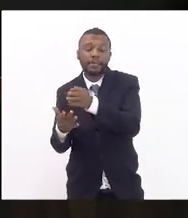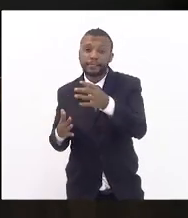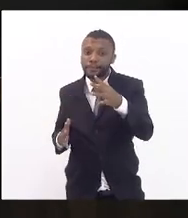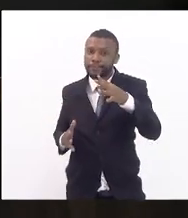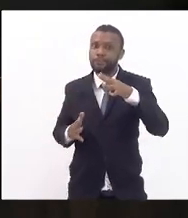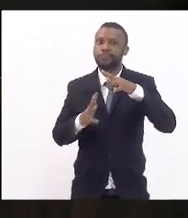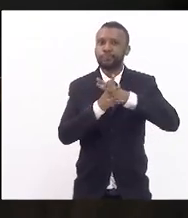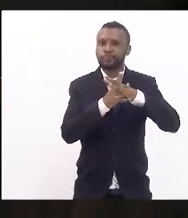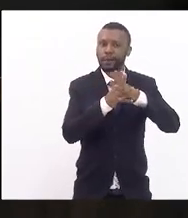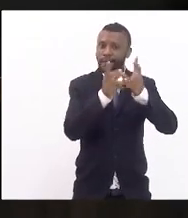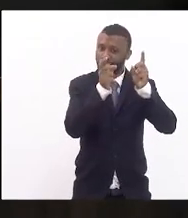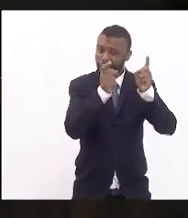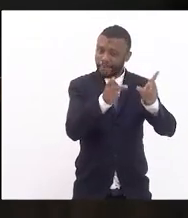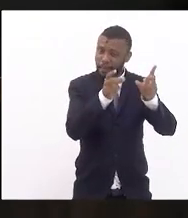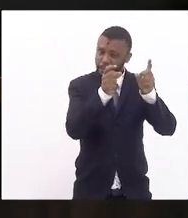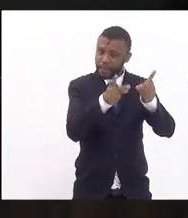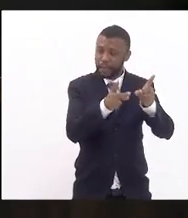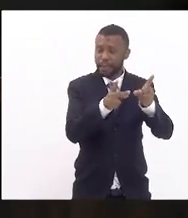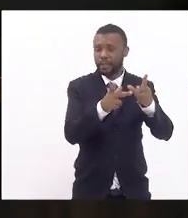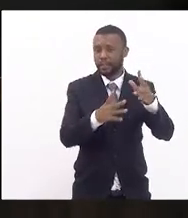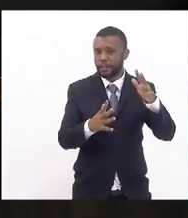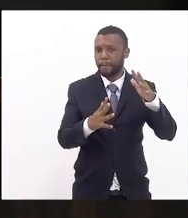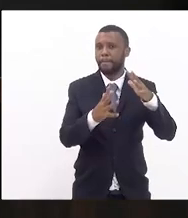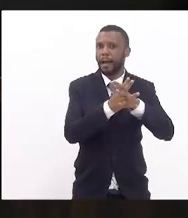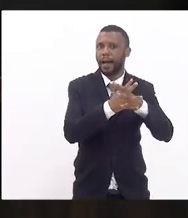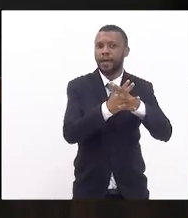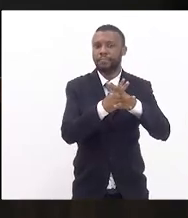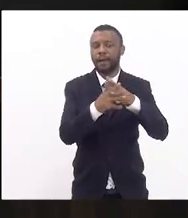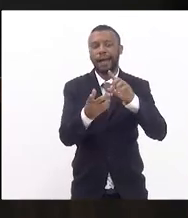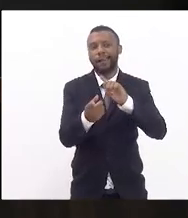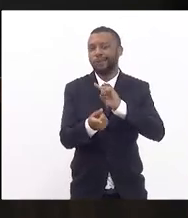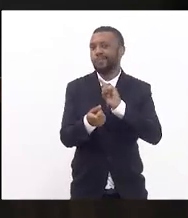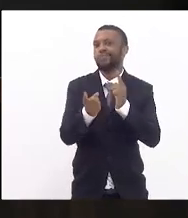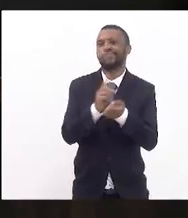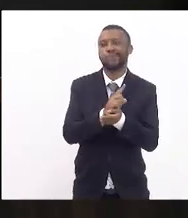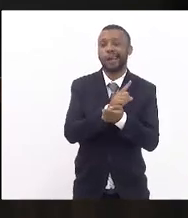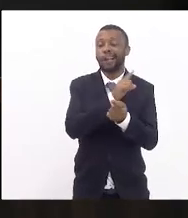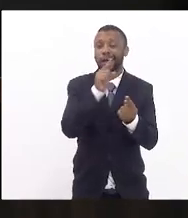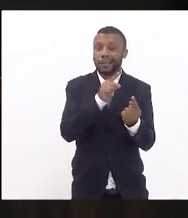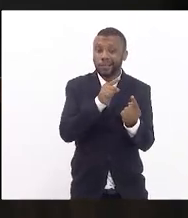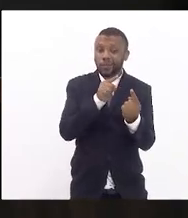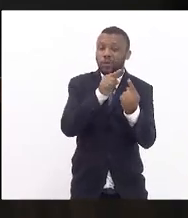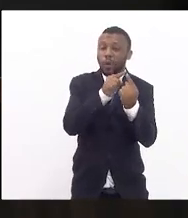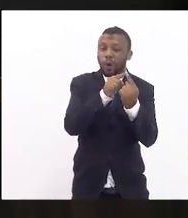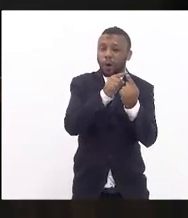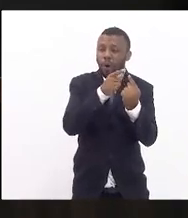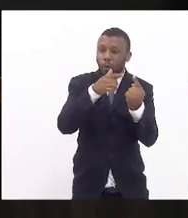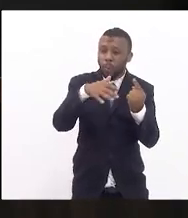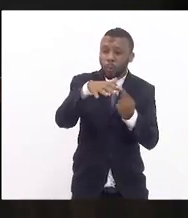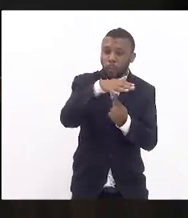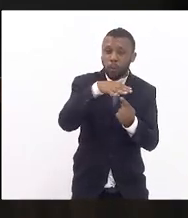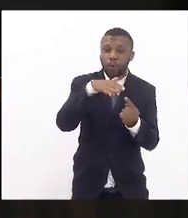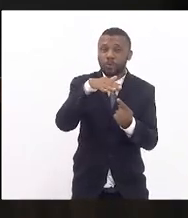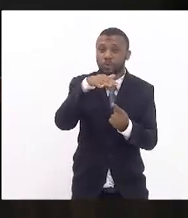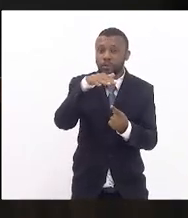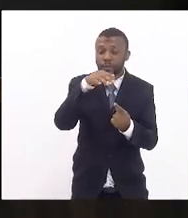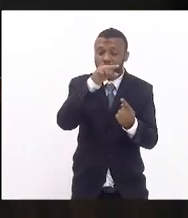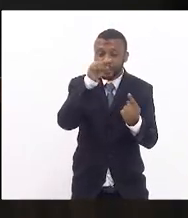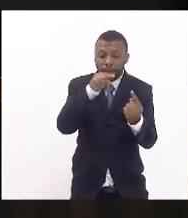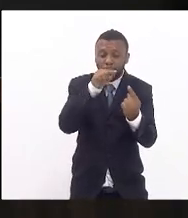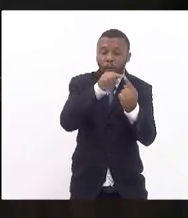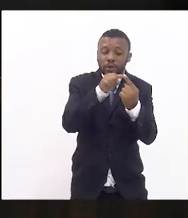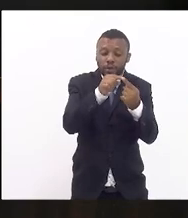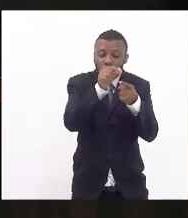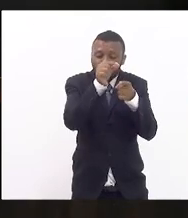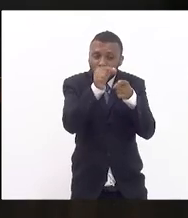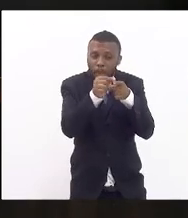do dia e vender na máxima do dia, aí ele não acertou na mosca, ele acertou no monossílabo da mosca.